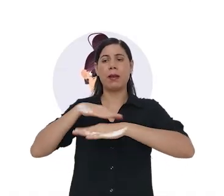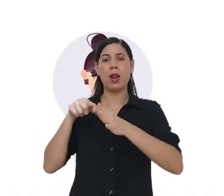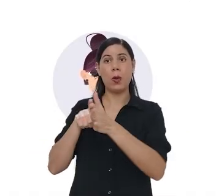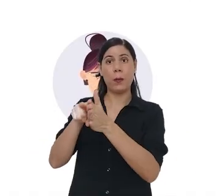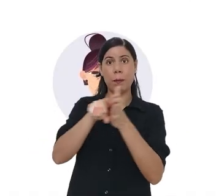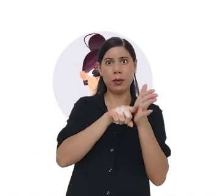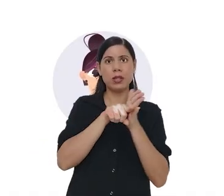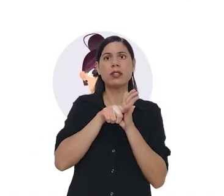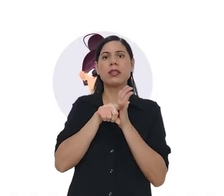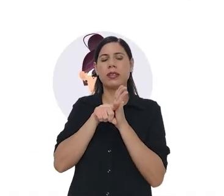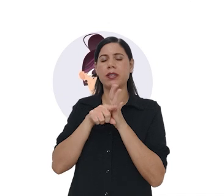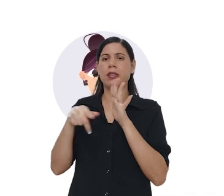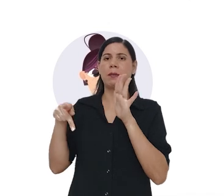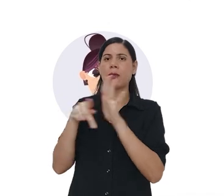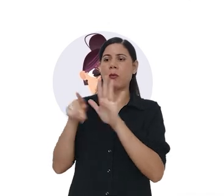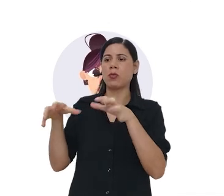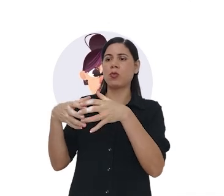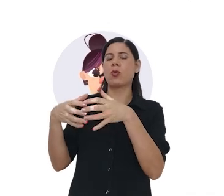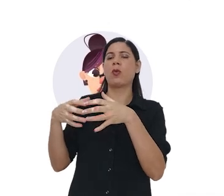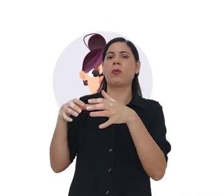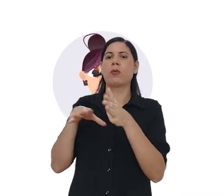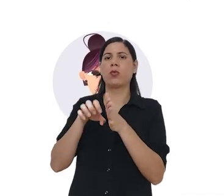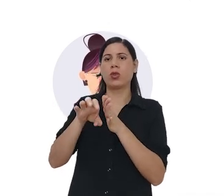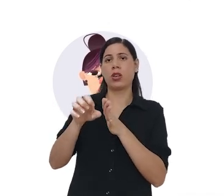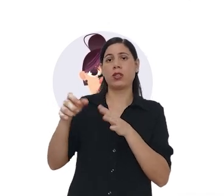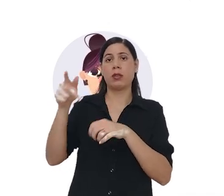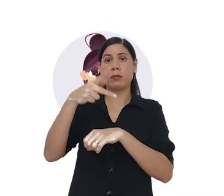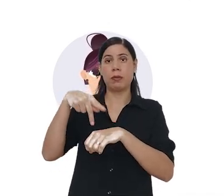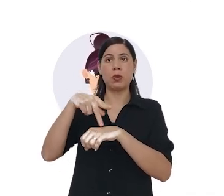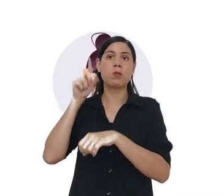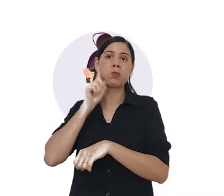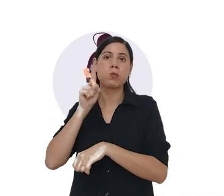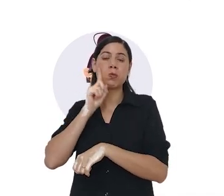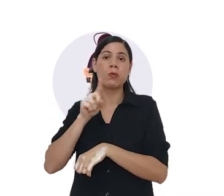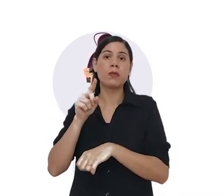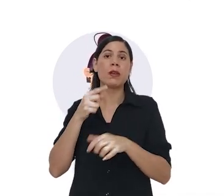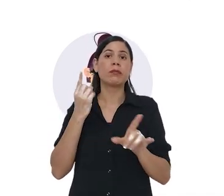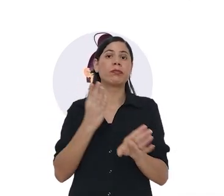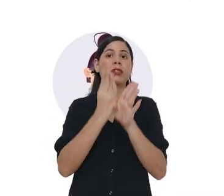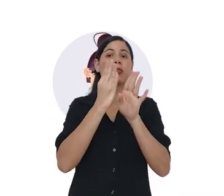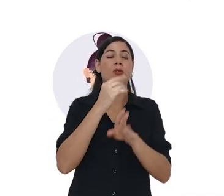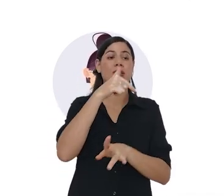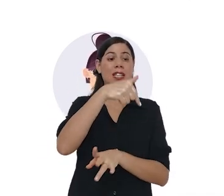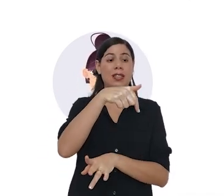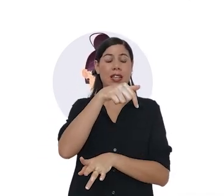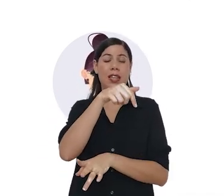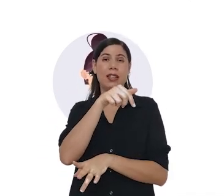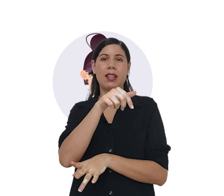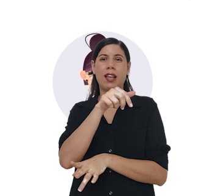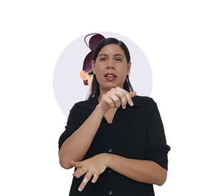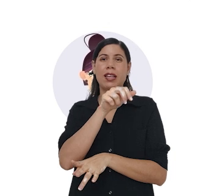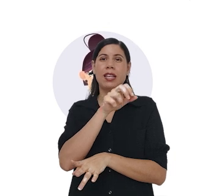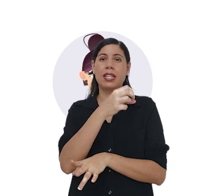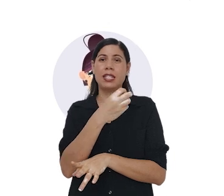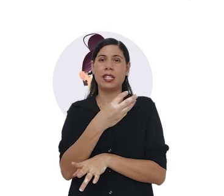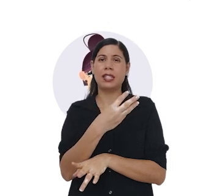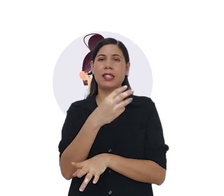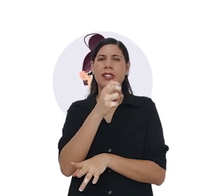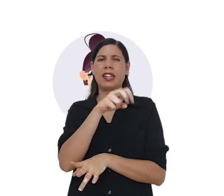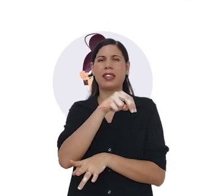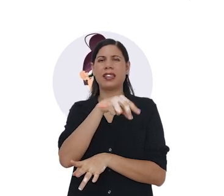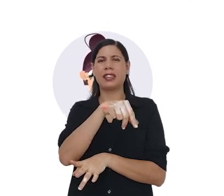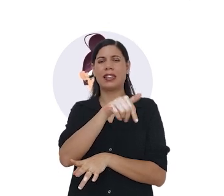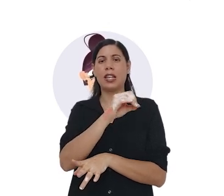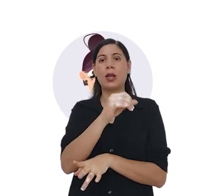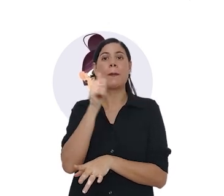do Câncer de Pele nos Estados Unidos identificou que 61 mulheres, de um grupo de 63,